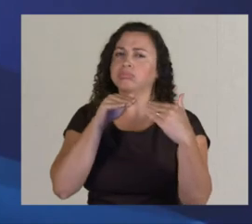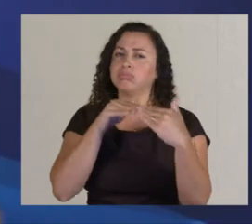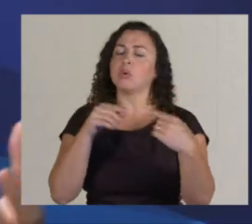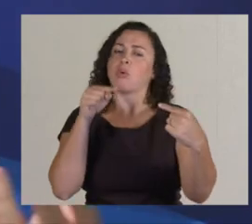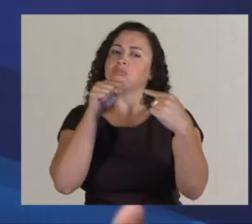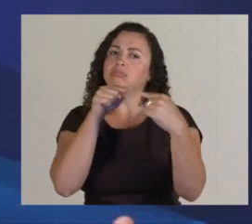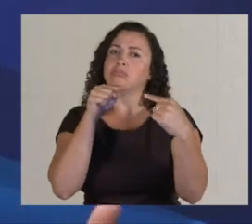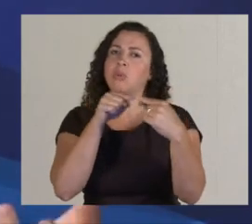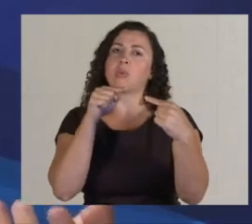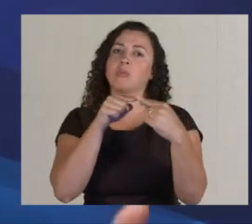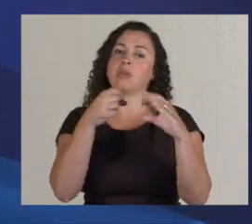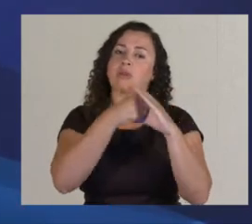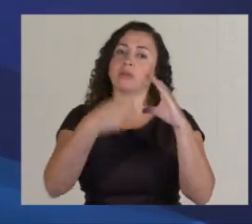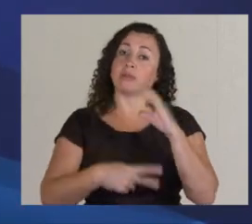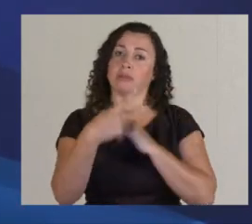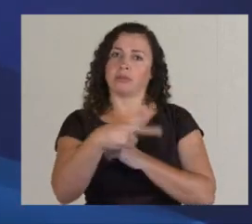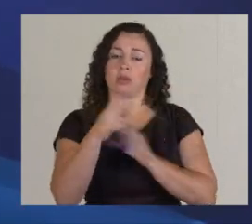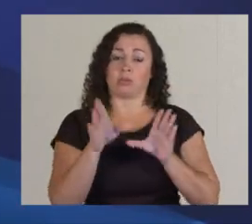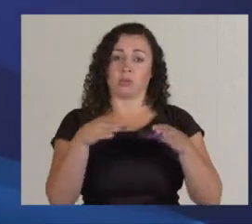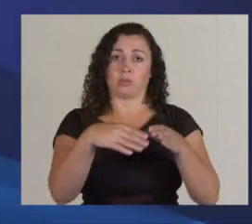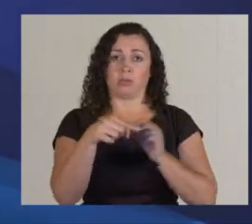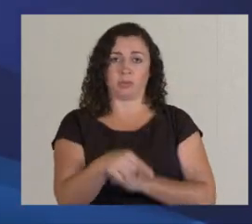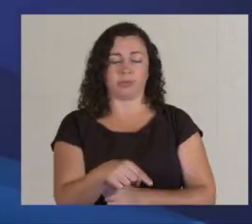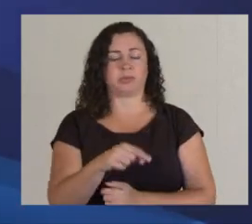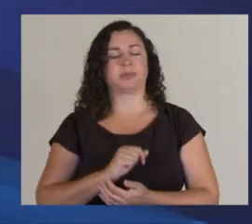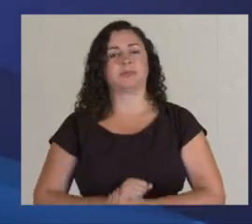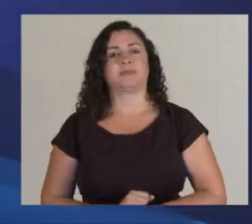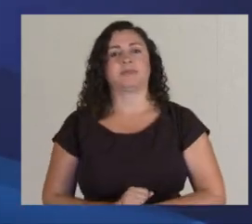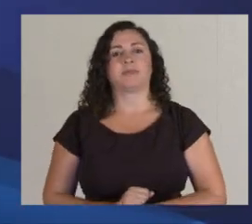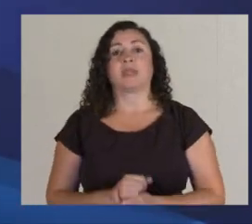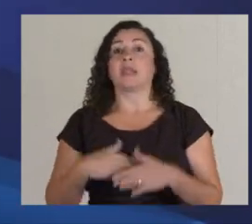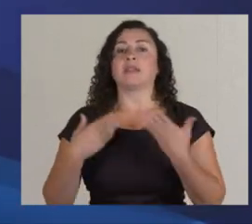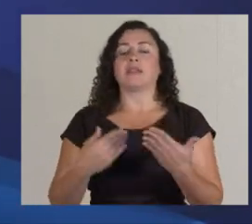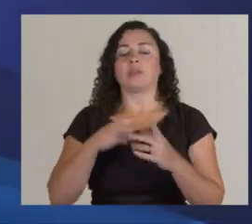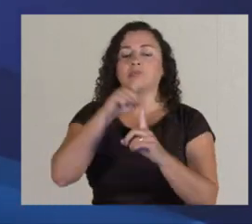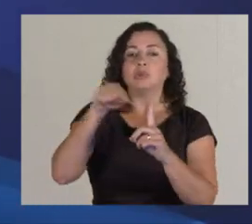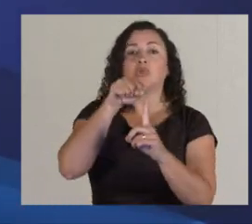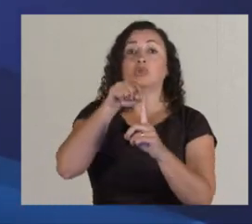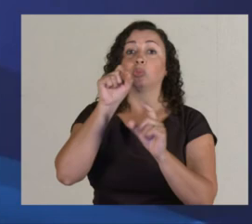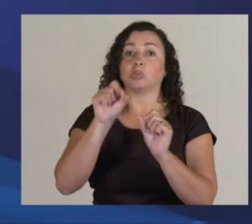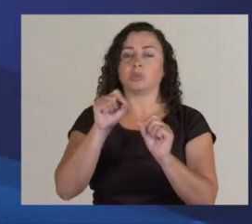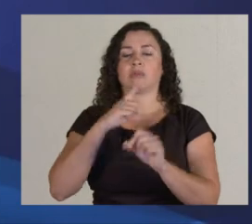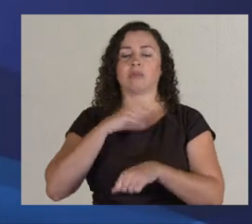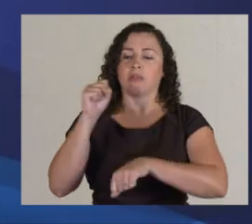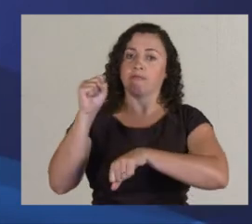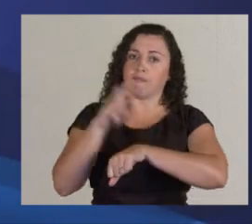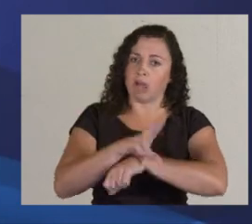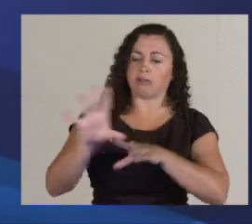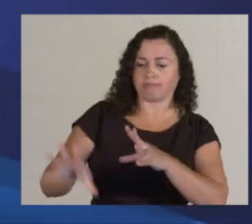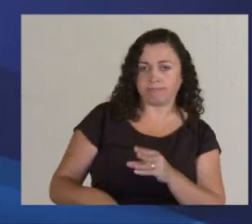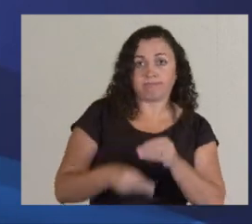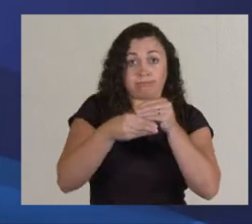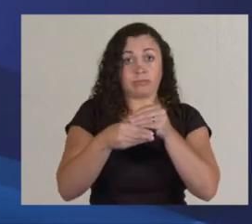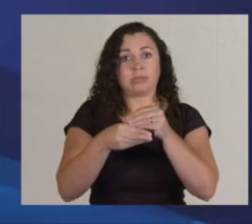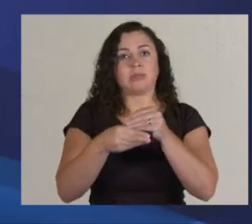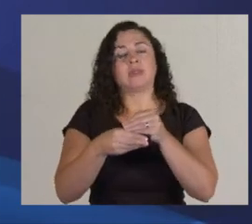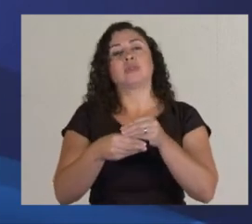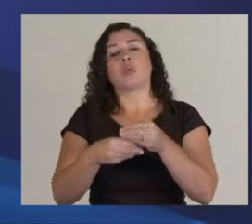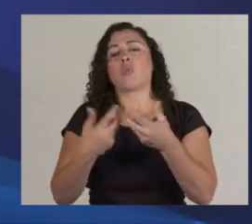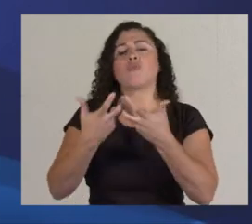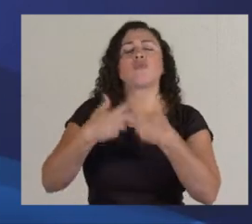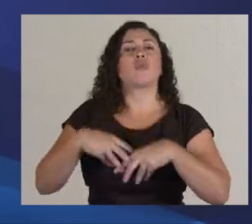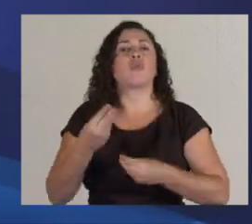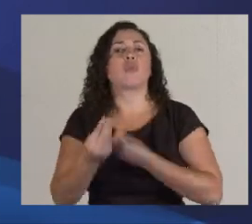saberes apropriados dentro daquele próprio grupo. Então a ideia é termos vagas adicionais, né,